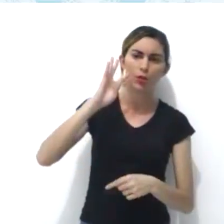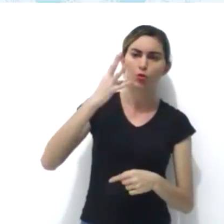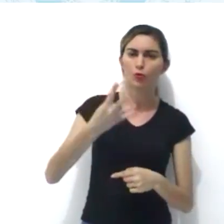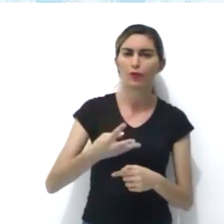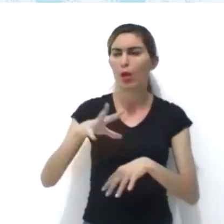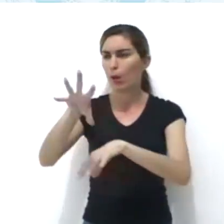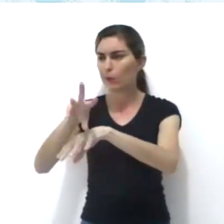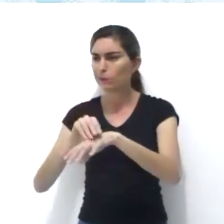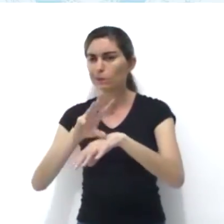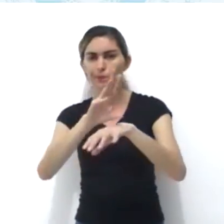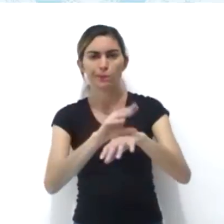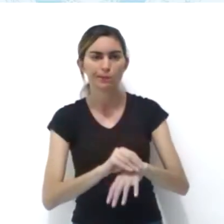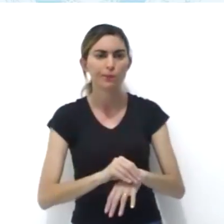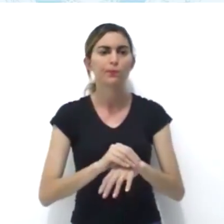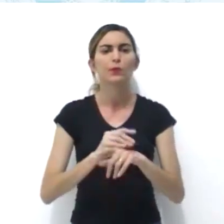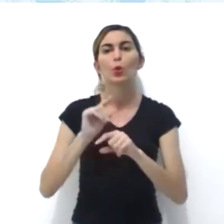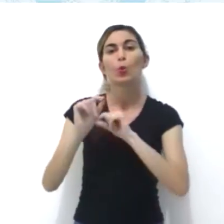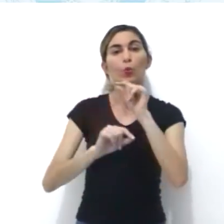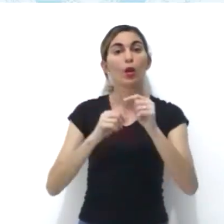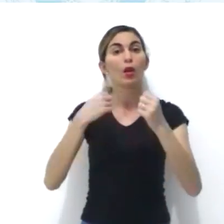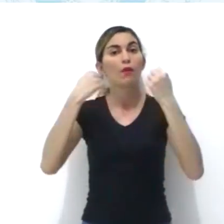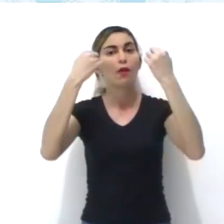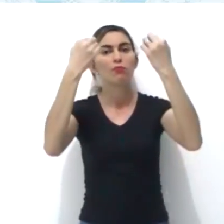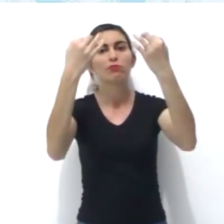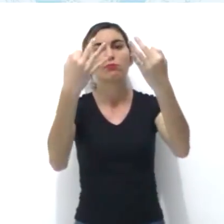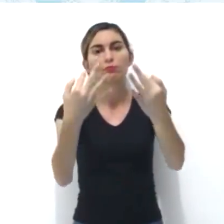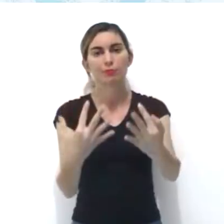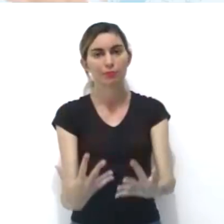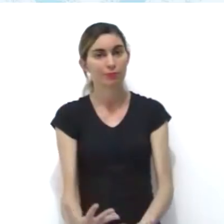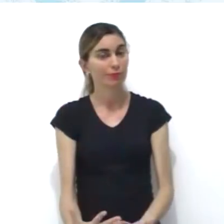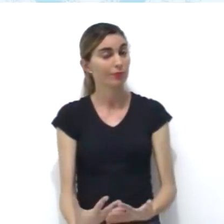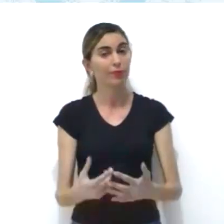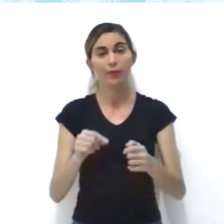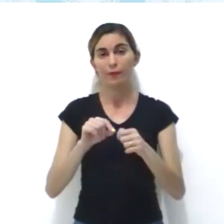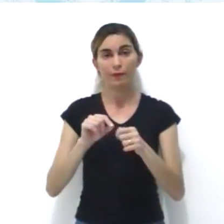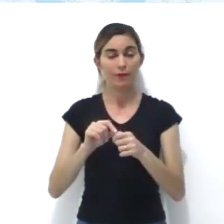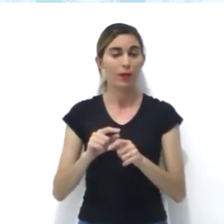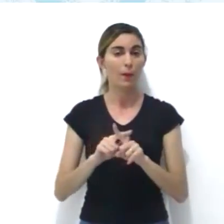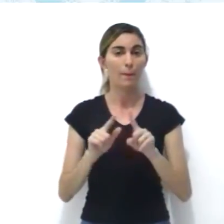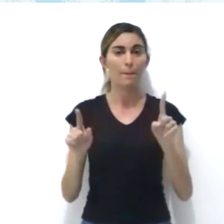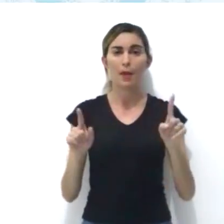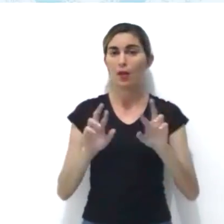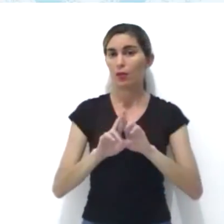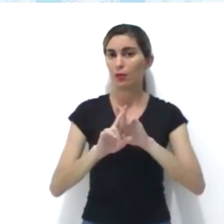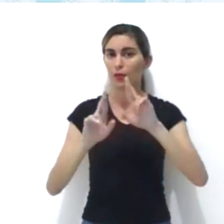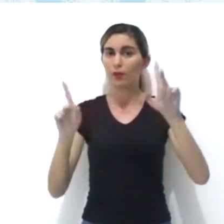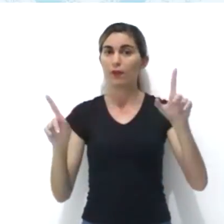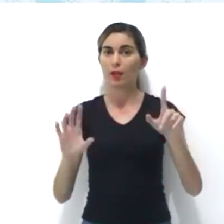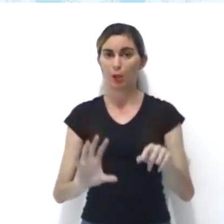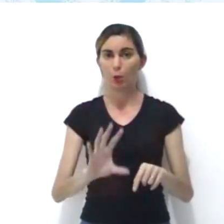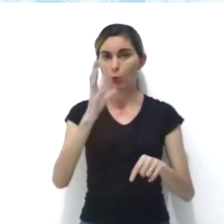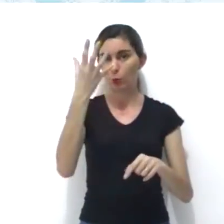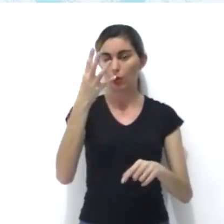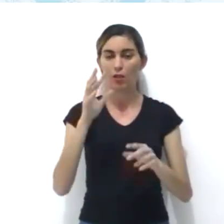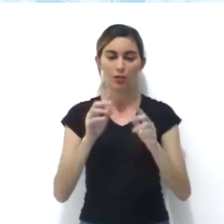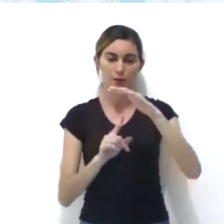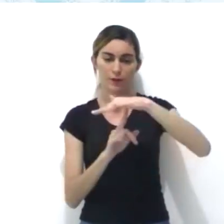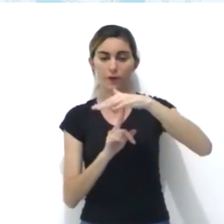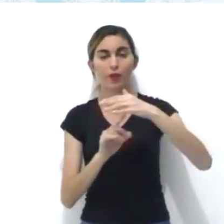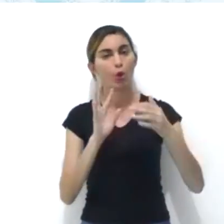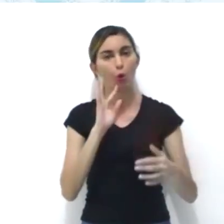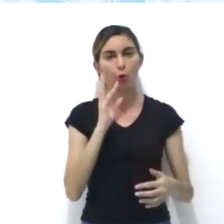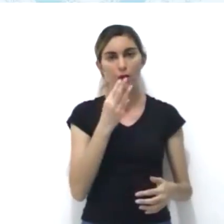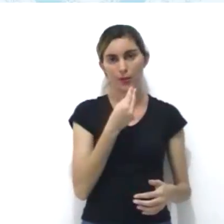pensamos na solução, coletamos o dado assim, e ele vai explanar aquilo que ele fez. Mas bem diferente do que acontece nas